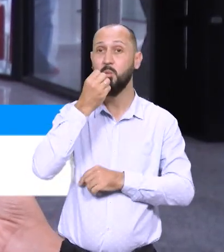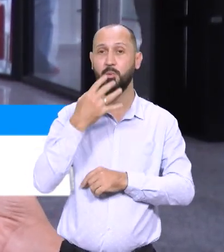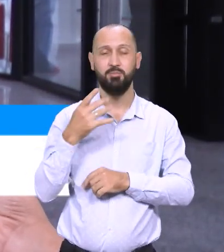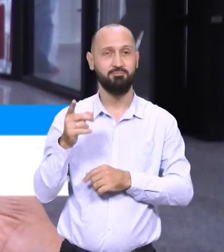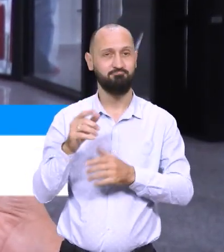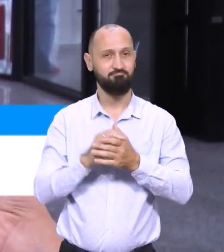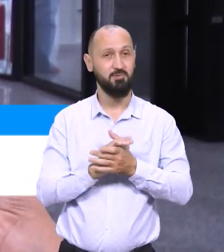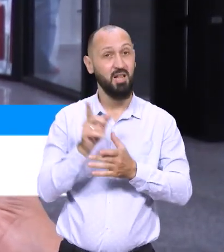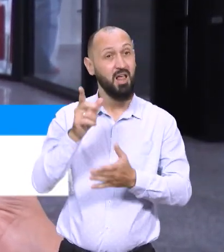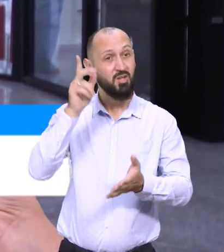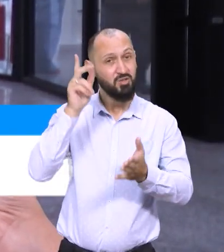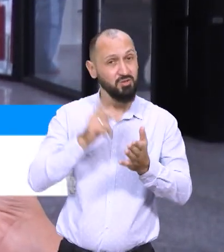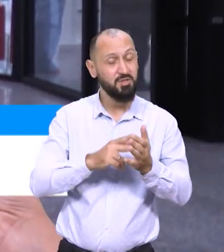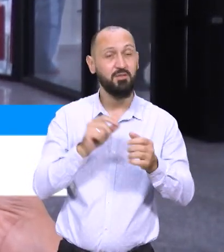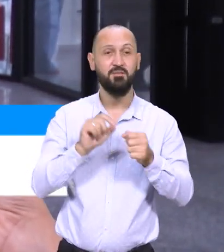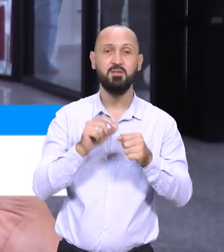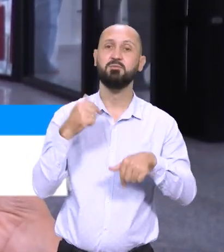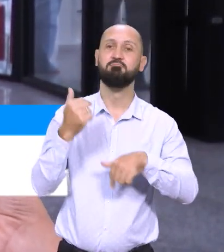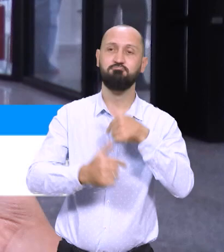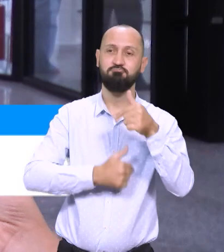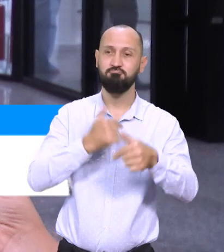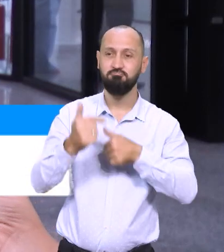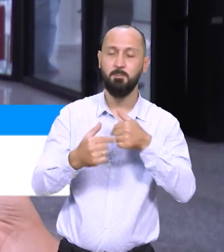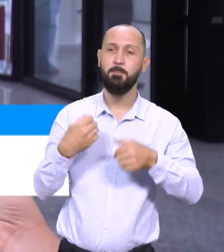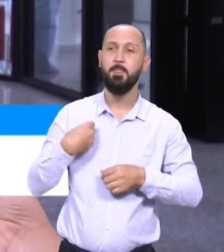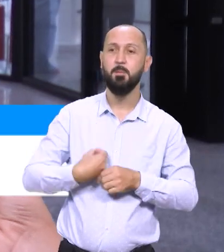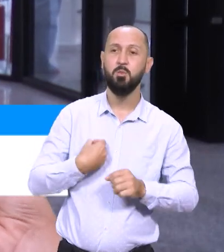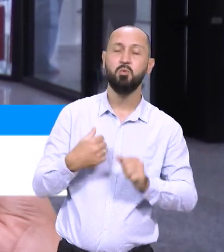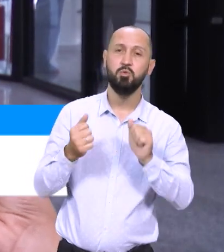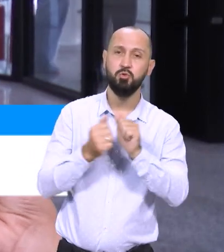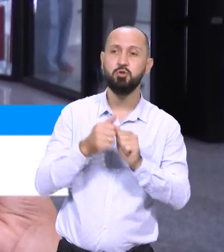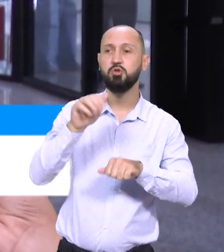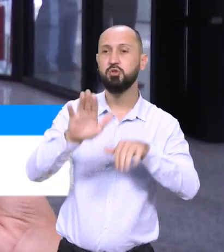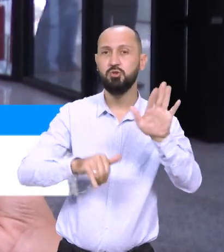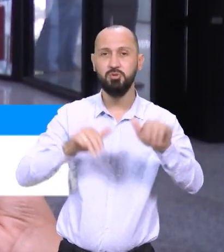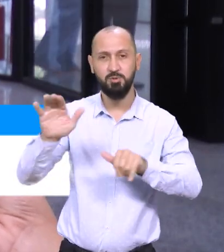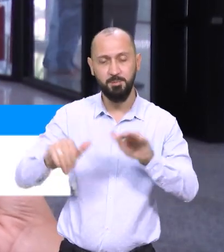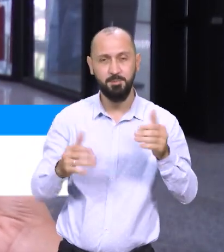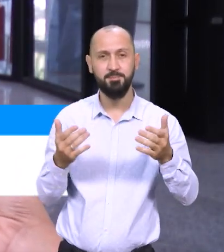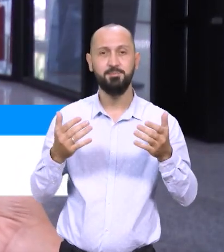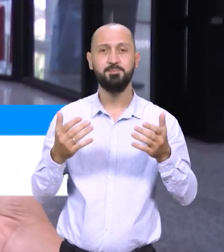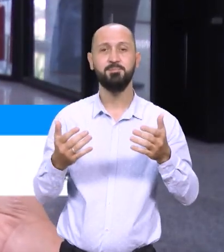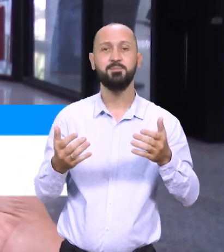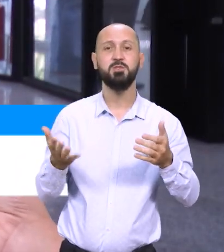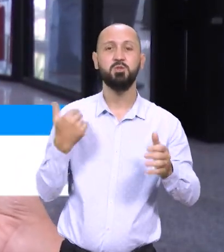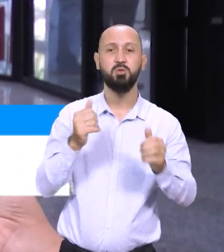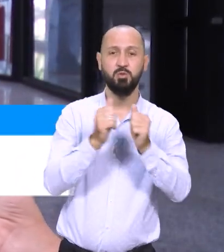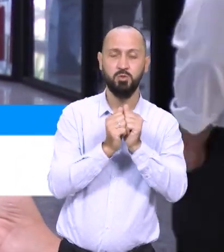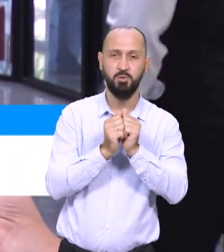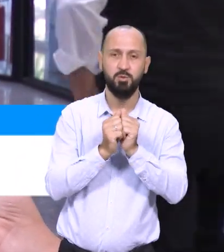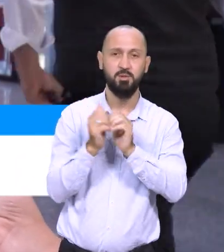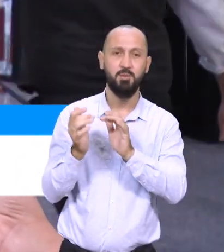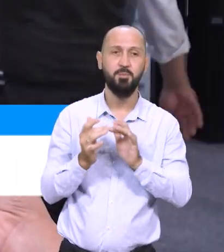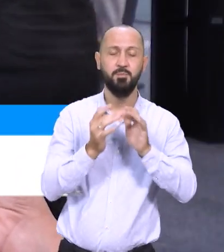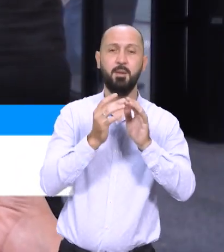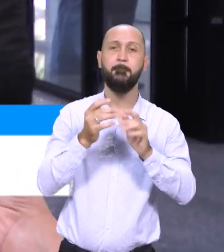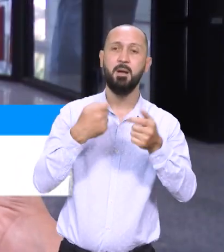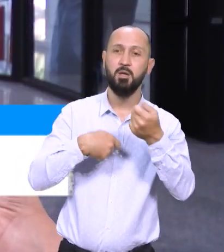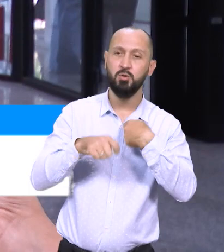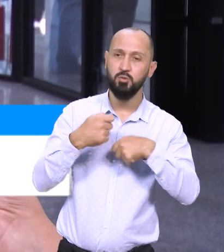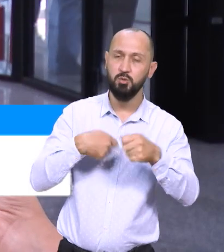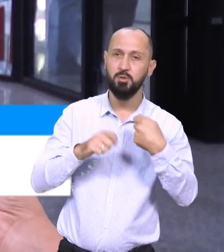muito bom. E lá realmente ele faz um trabalho participativo, chamando, né, para junto com ele,